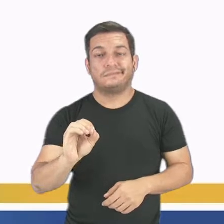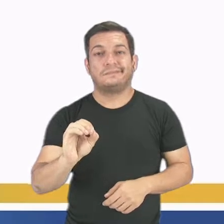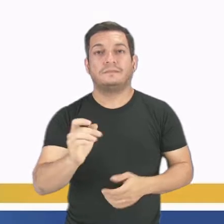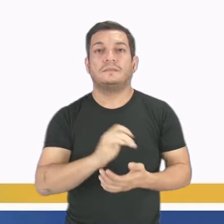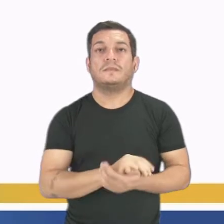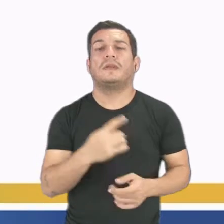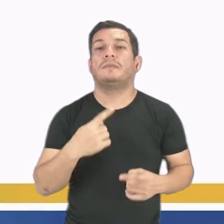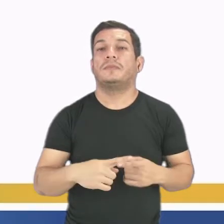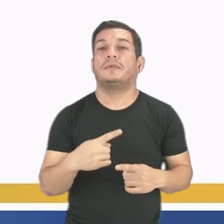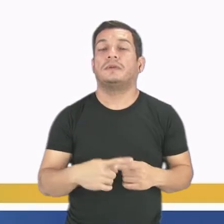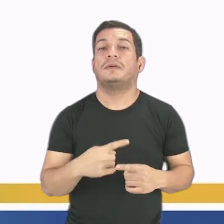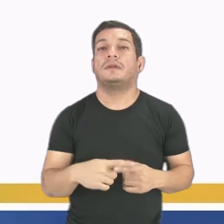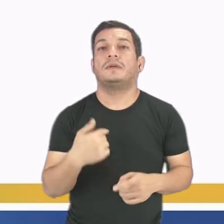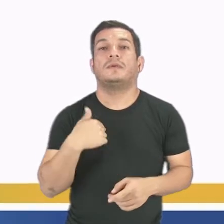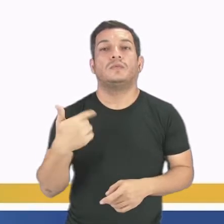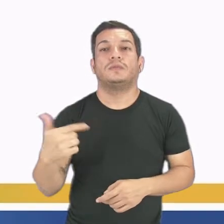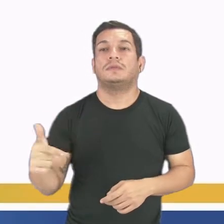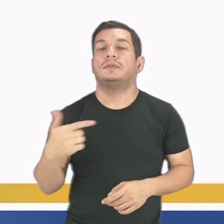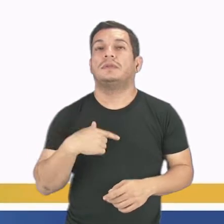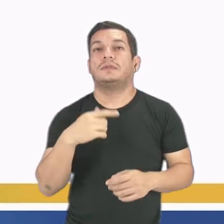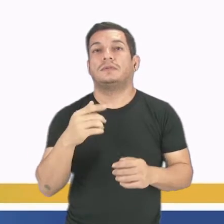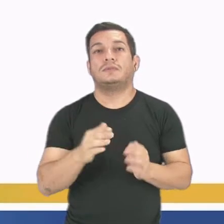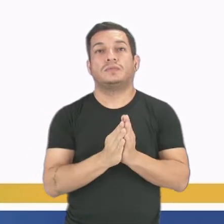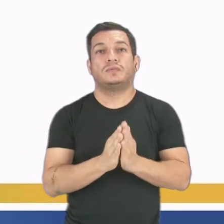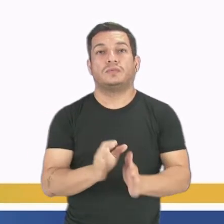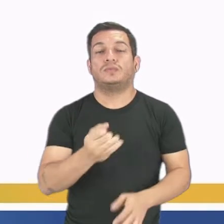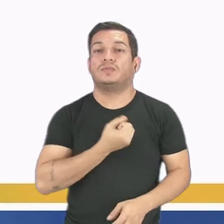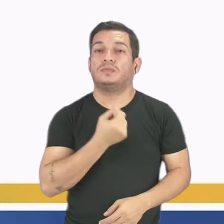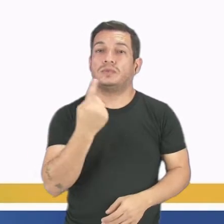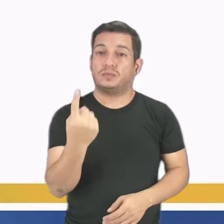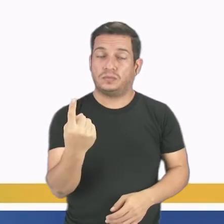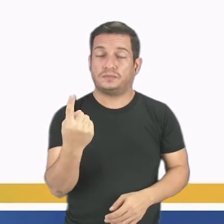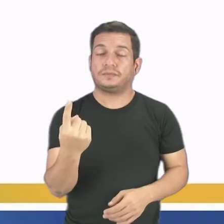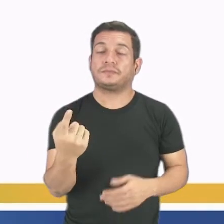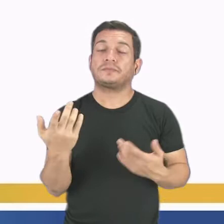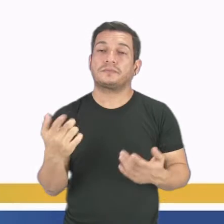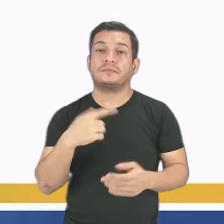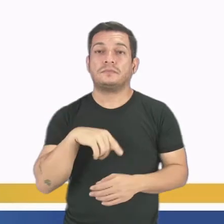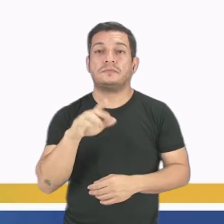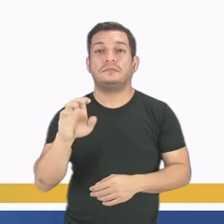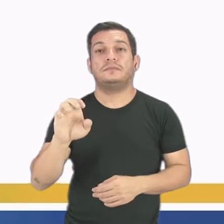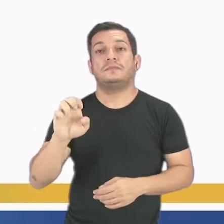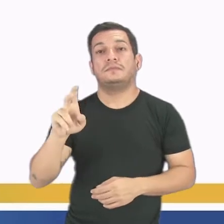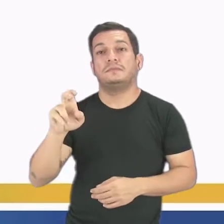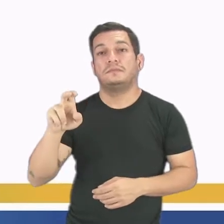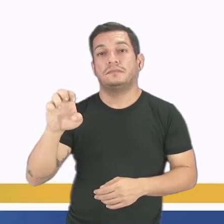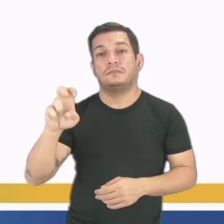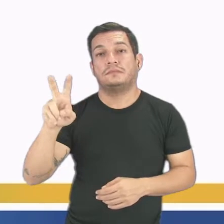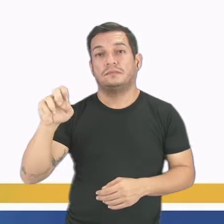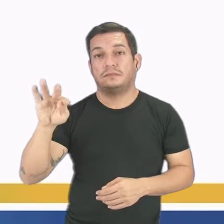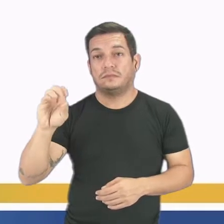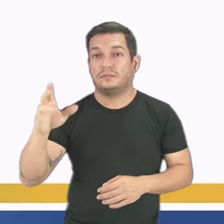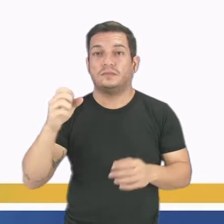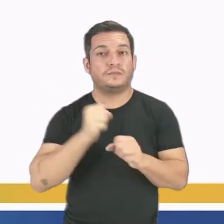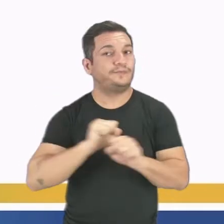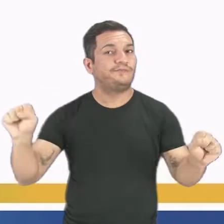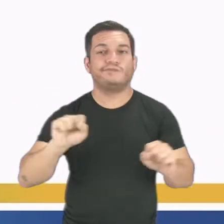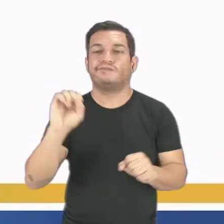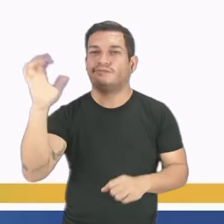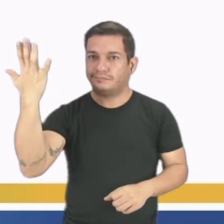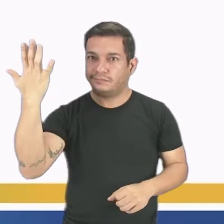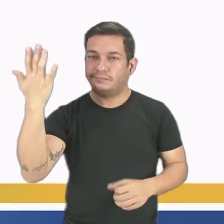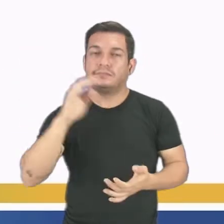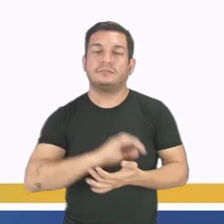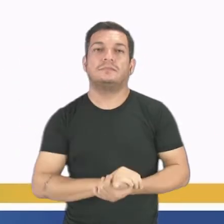Zero. Por quê? Eu não tenho nenhuma face com o número 1. Então, esse evento ele é impossível acontecer,